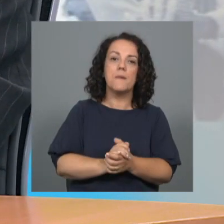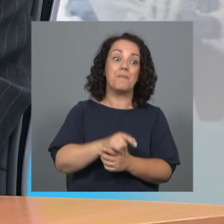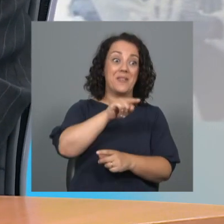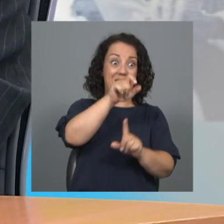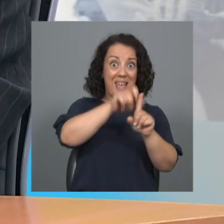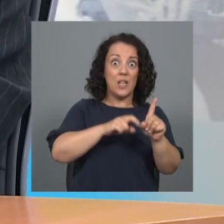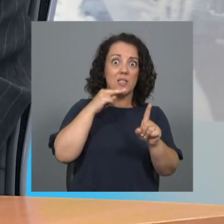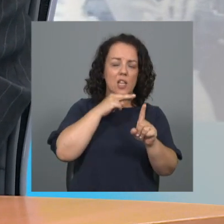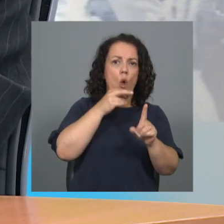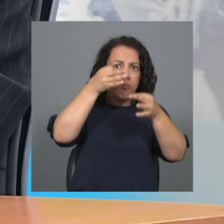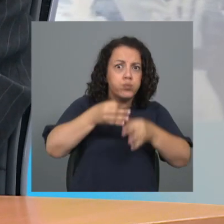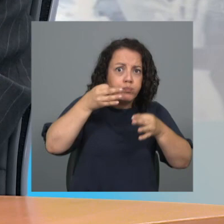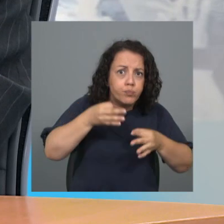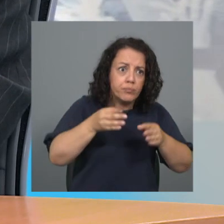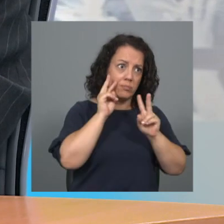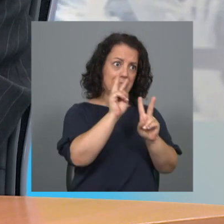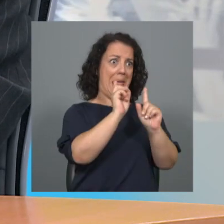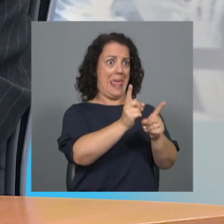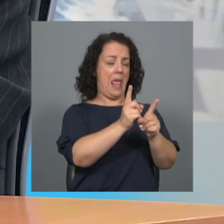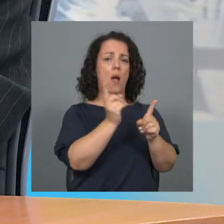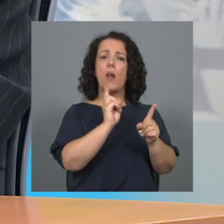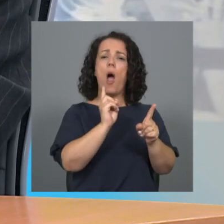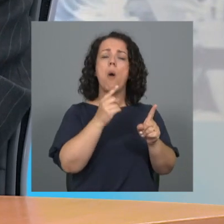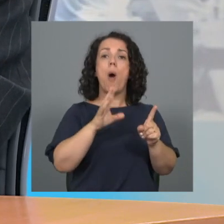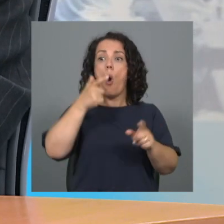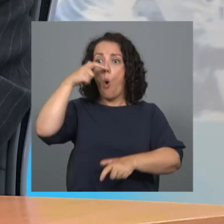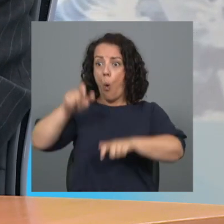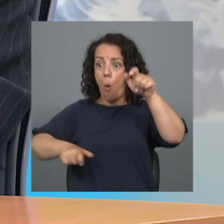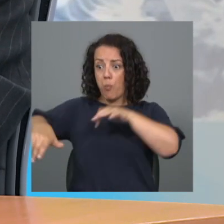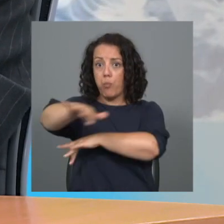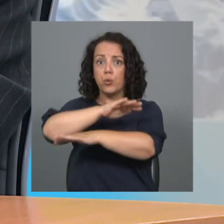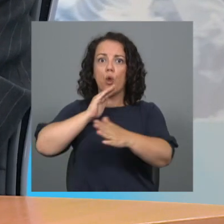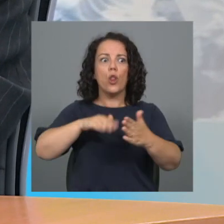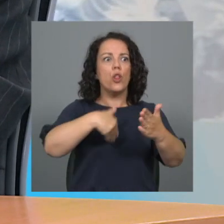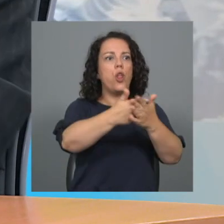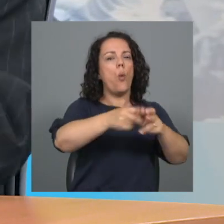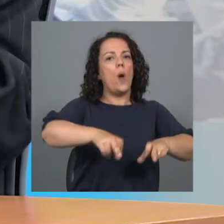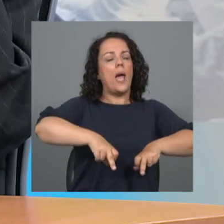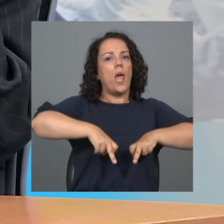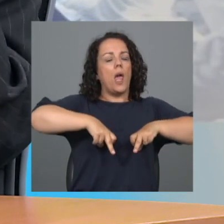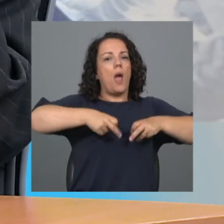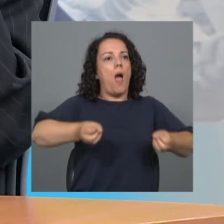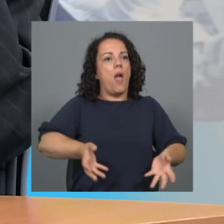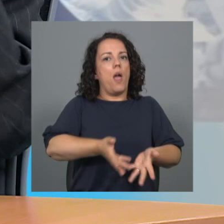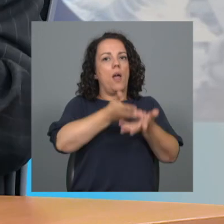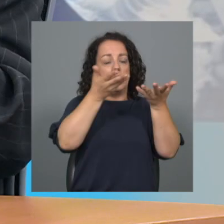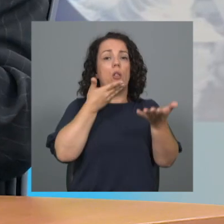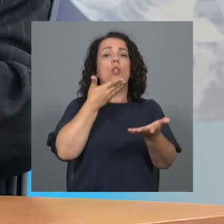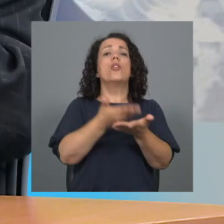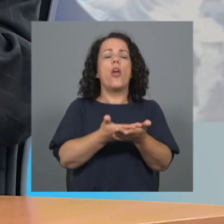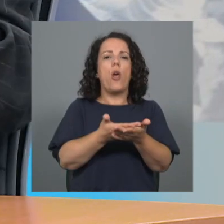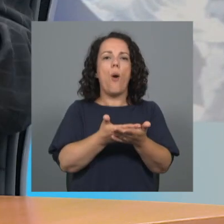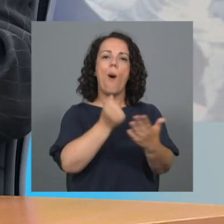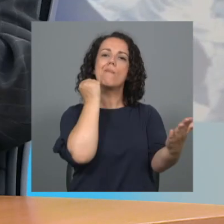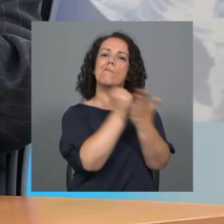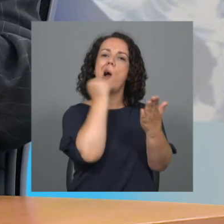não é bem aquilo. Mas o enriquecimento popular fez dele, atraiu sobre ele vários traços,